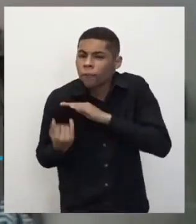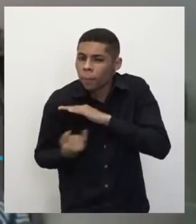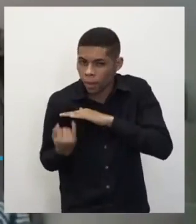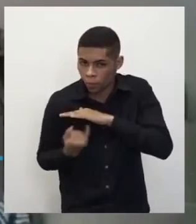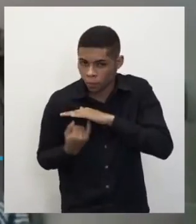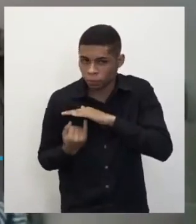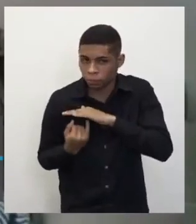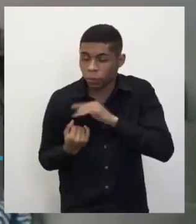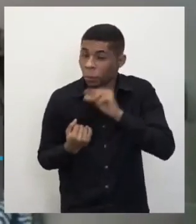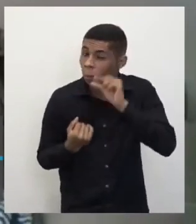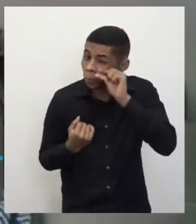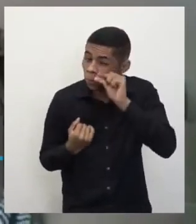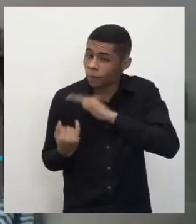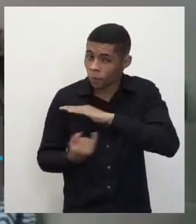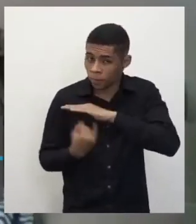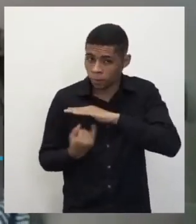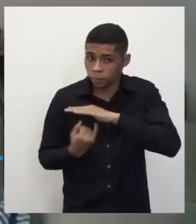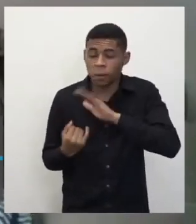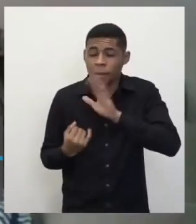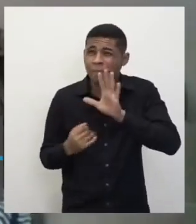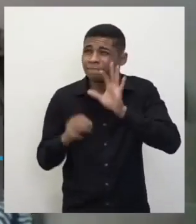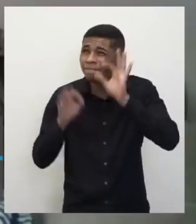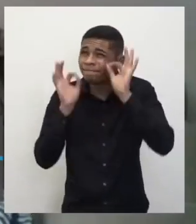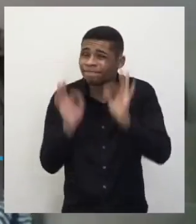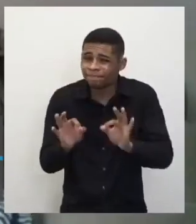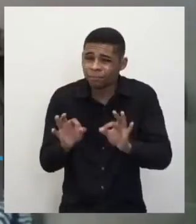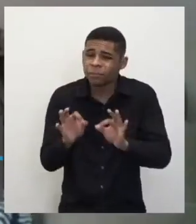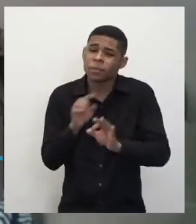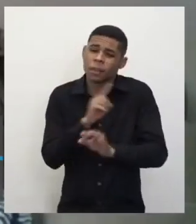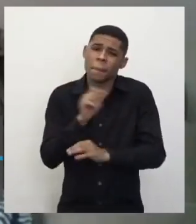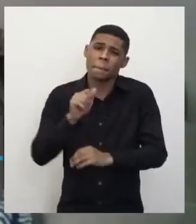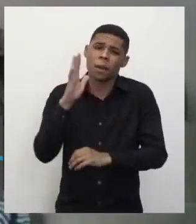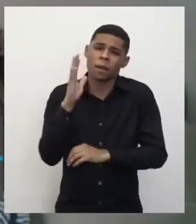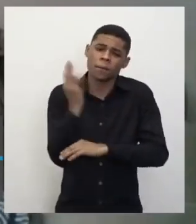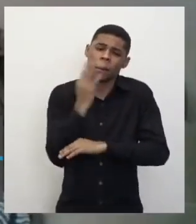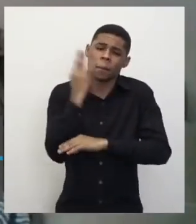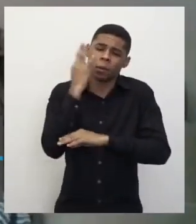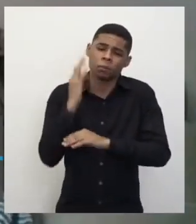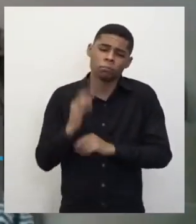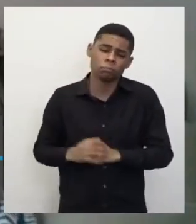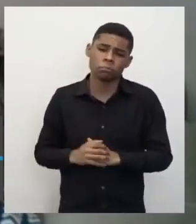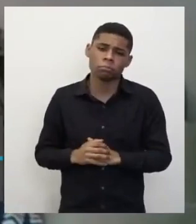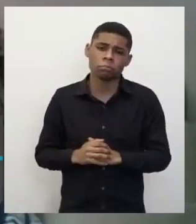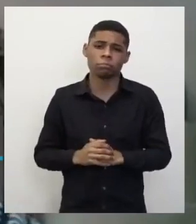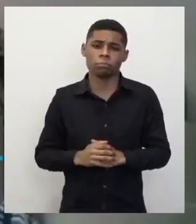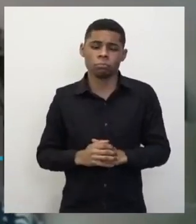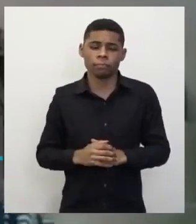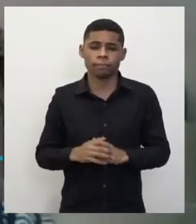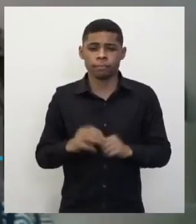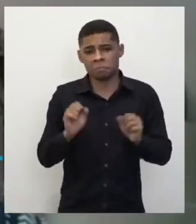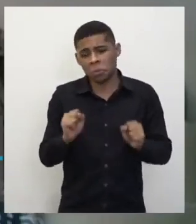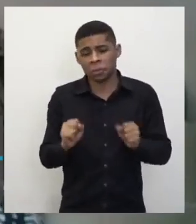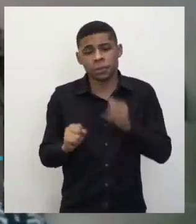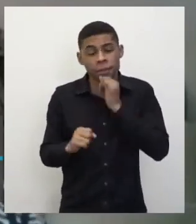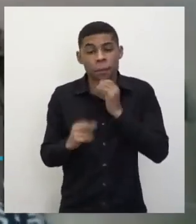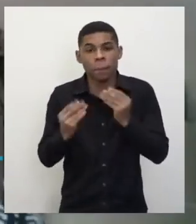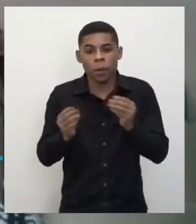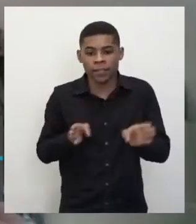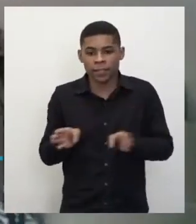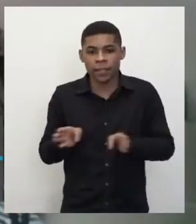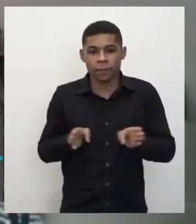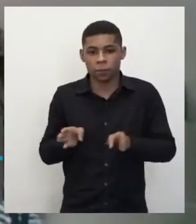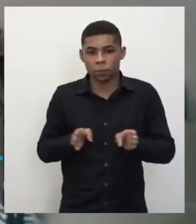nesse momento, né? Mas predominantemente foi mais formal, né? Embora bastante